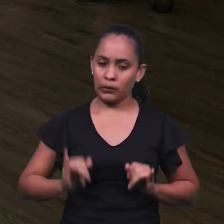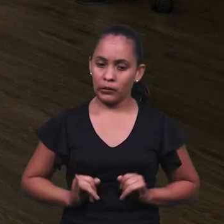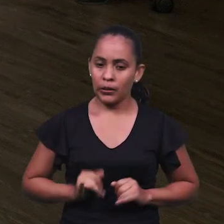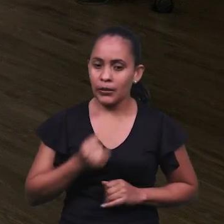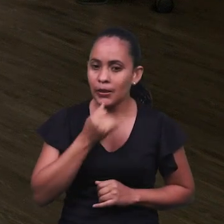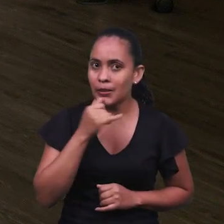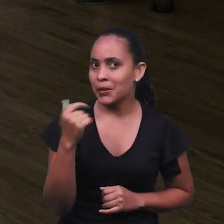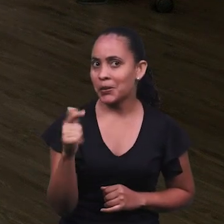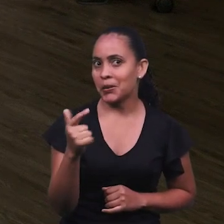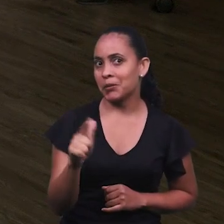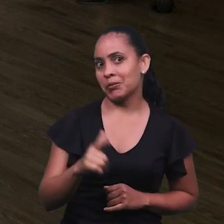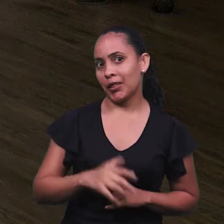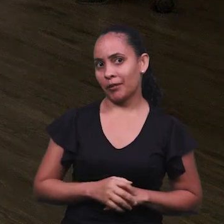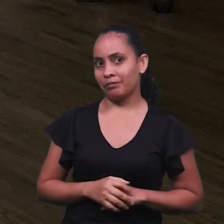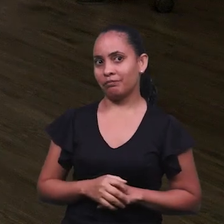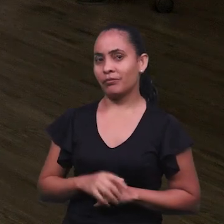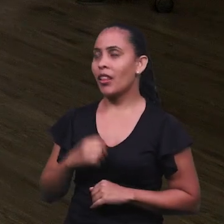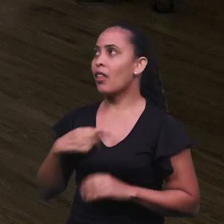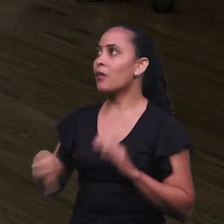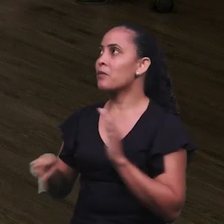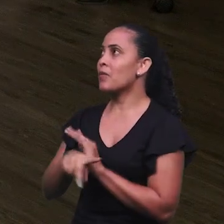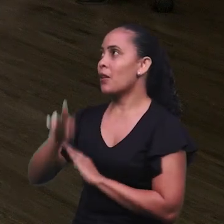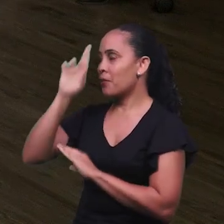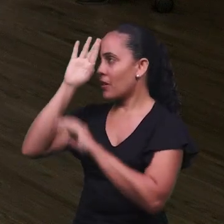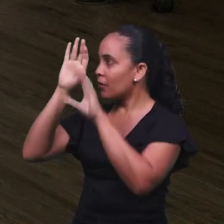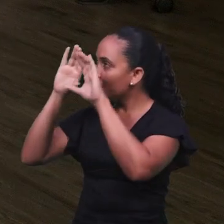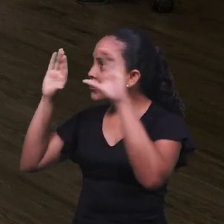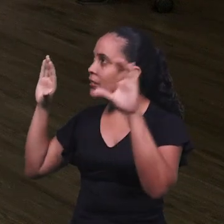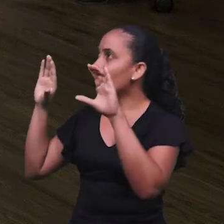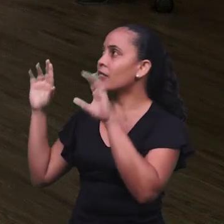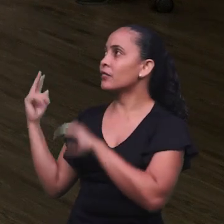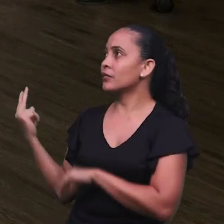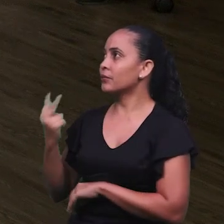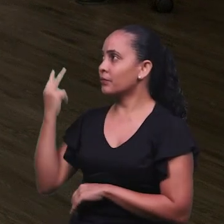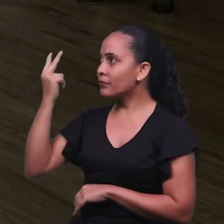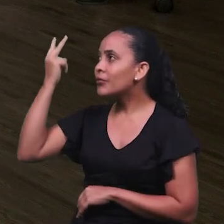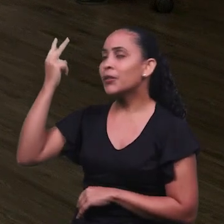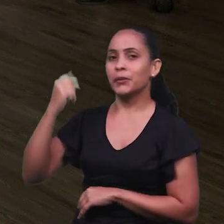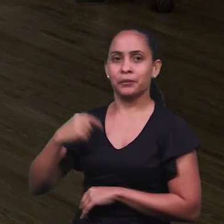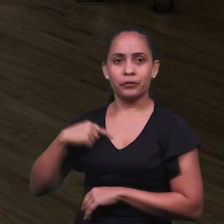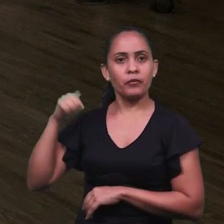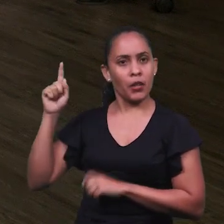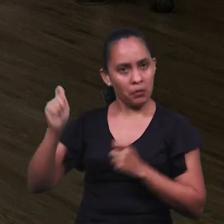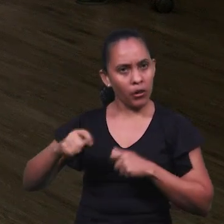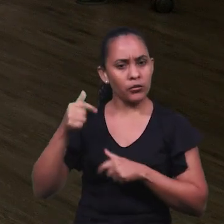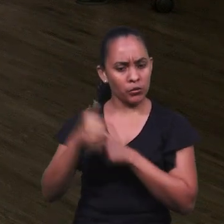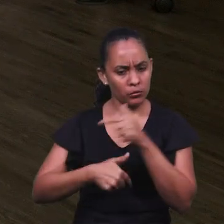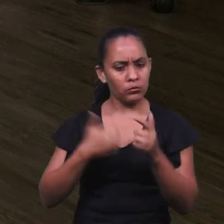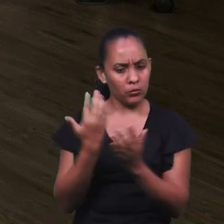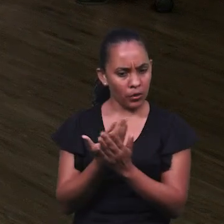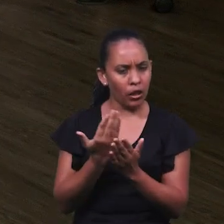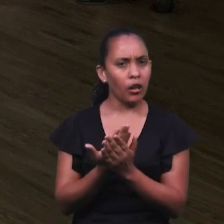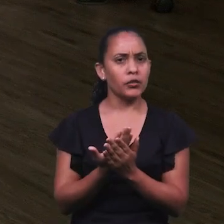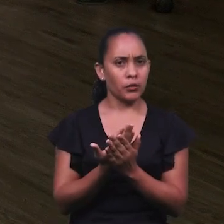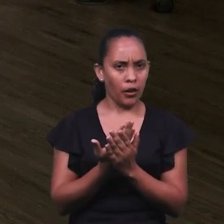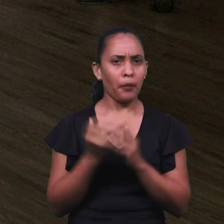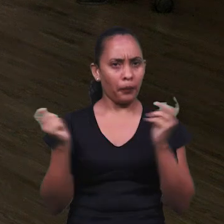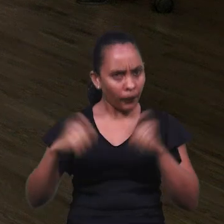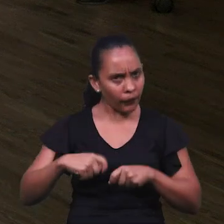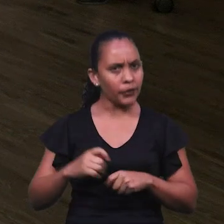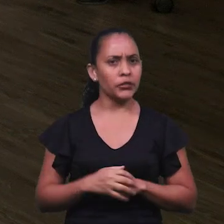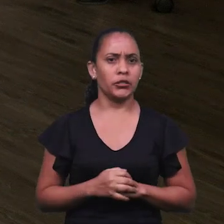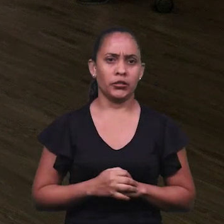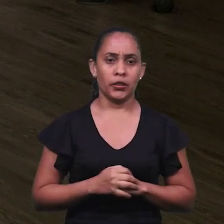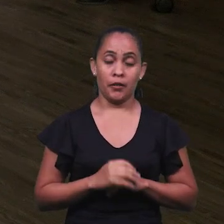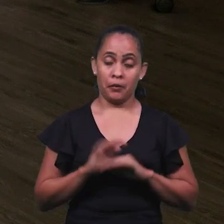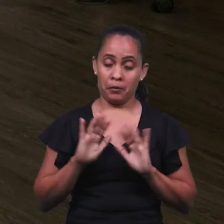tesouros aonde? No céu. No céu. Pode ajuntar nessa terra? Pode trabalhar, estudar, ser próspero. Não há mal nisso. Mas